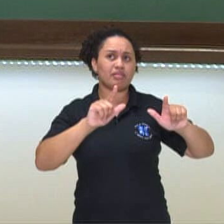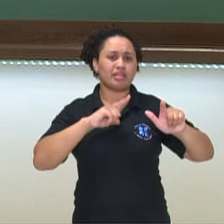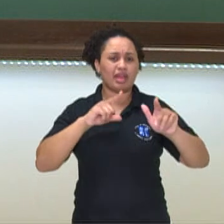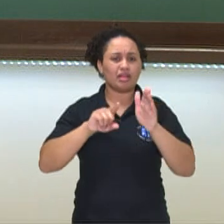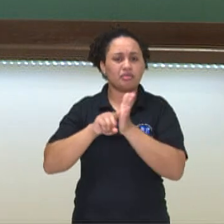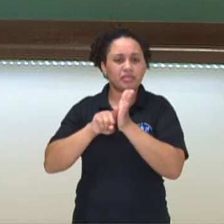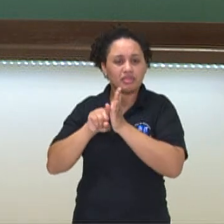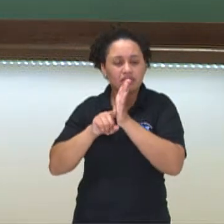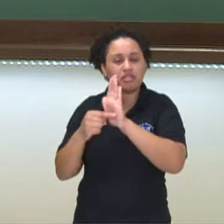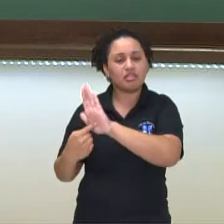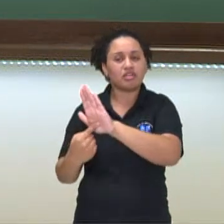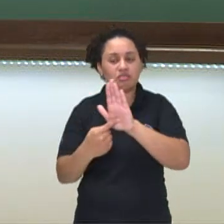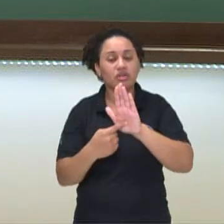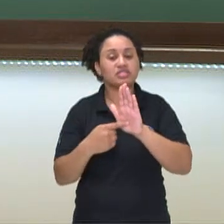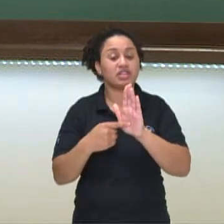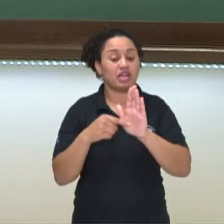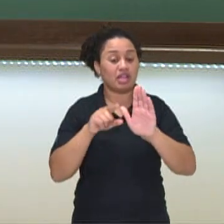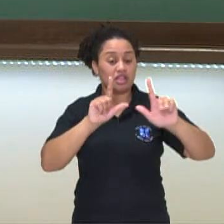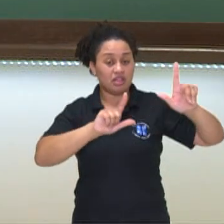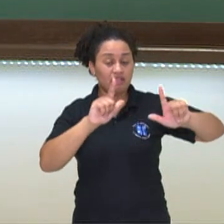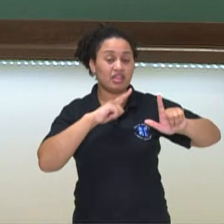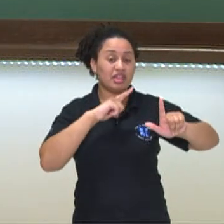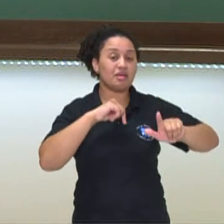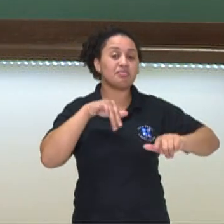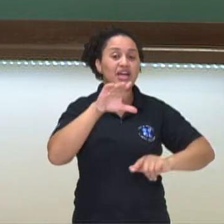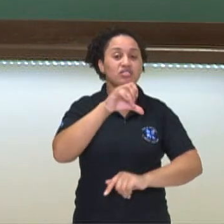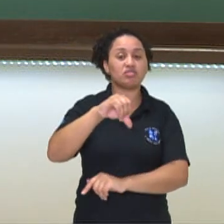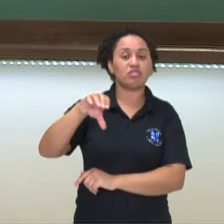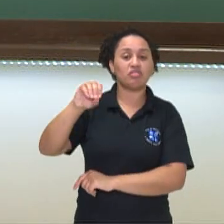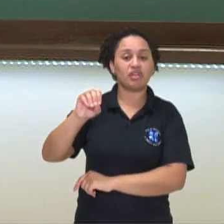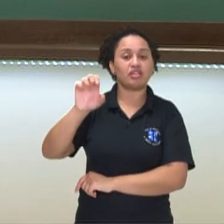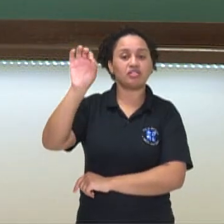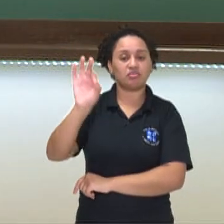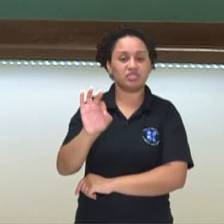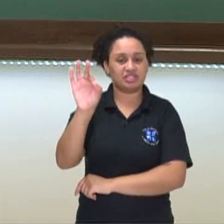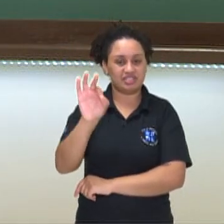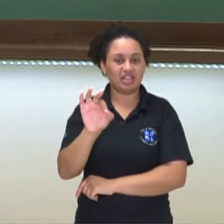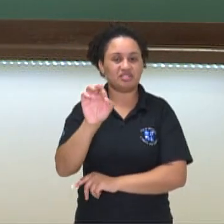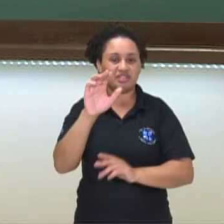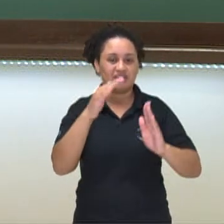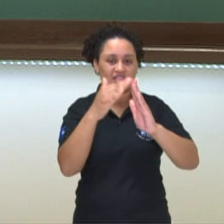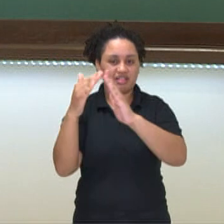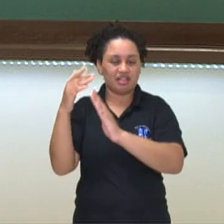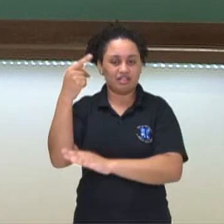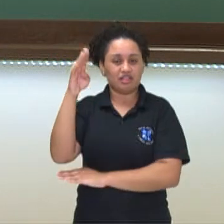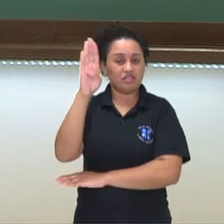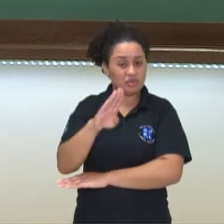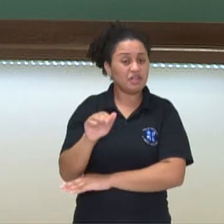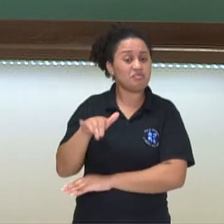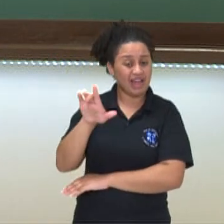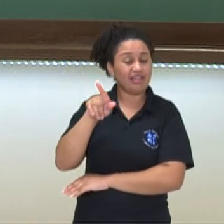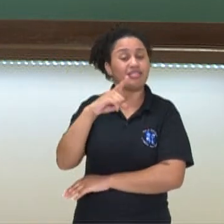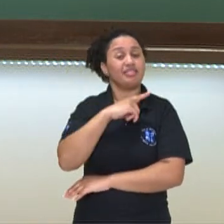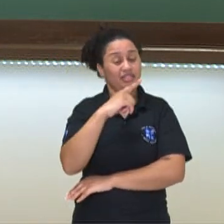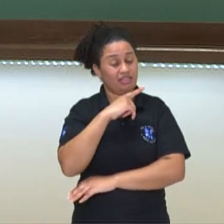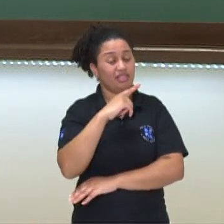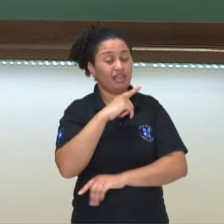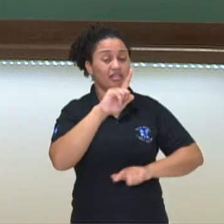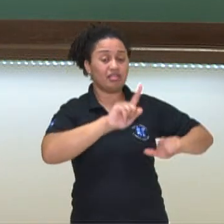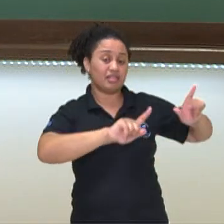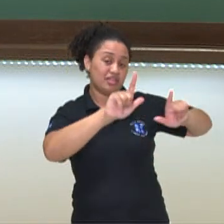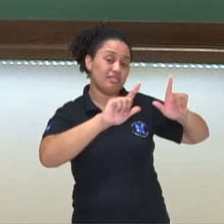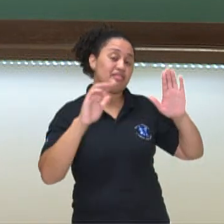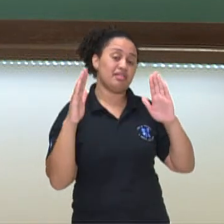está presente em mais de 90% dos domicílios brasileiros. Então, mais de 90% das residências